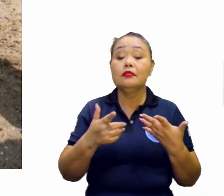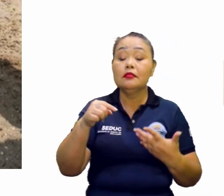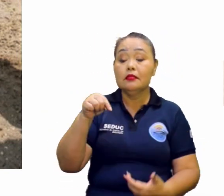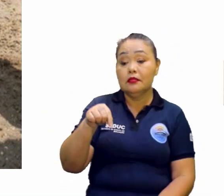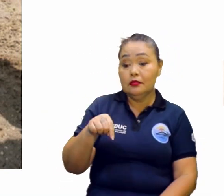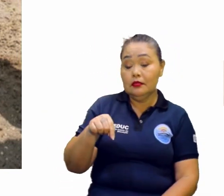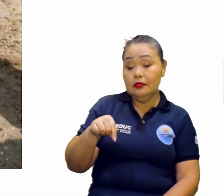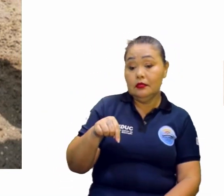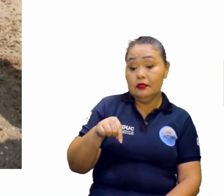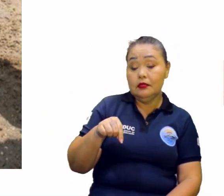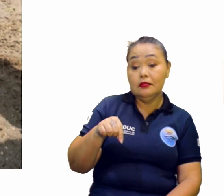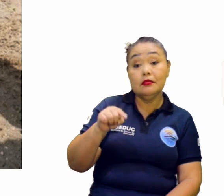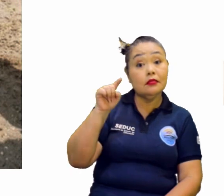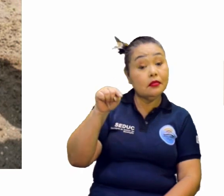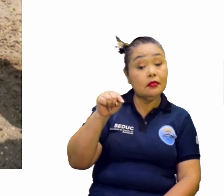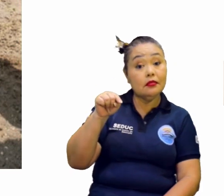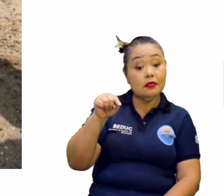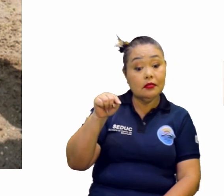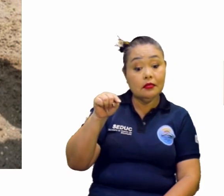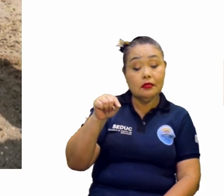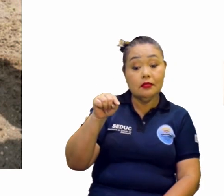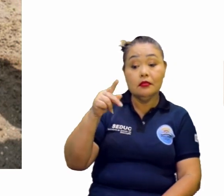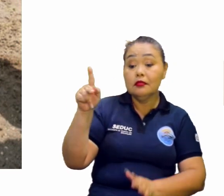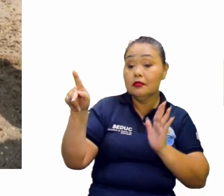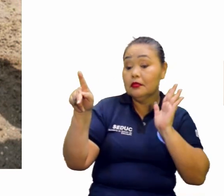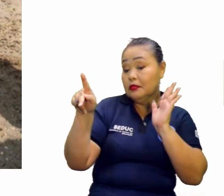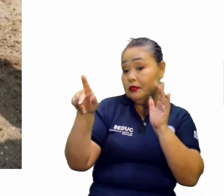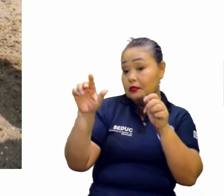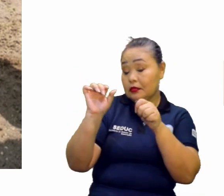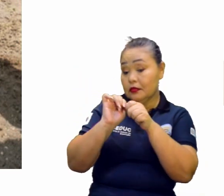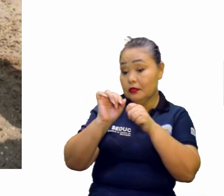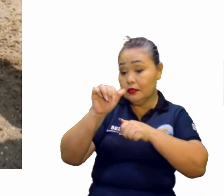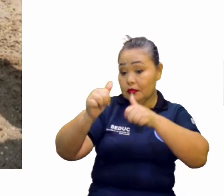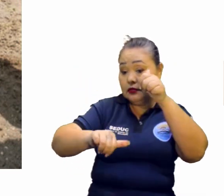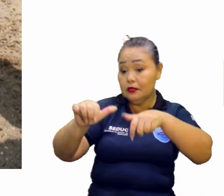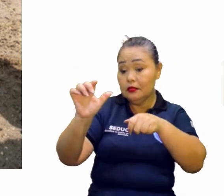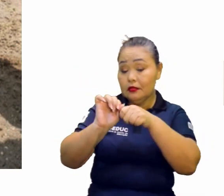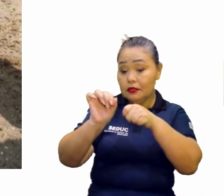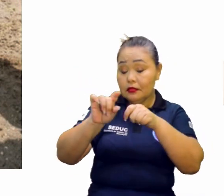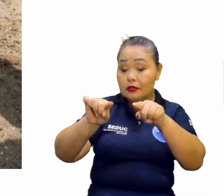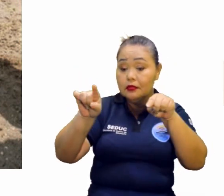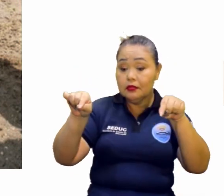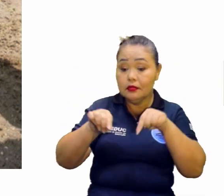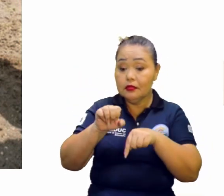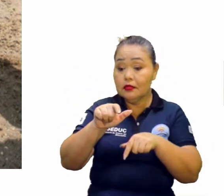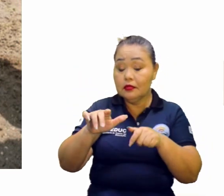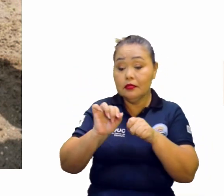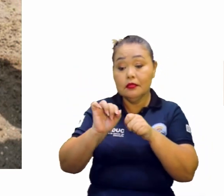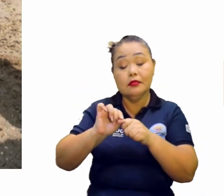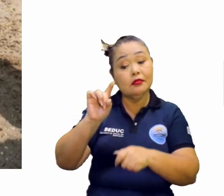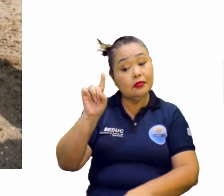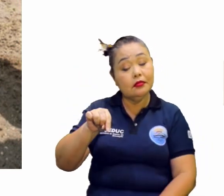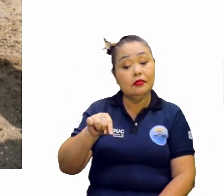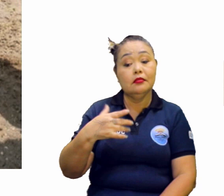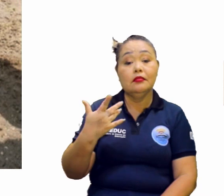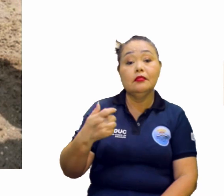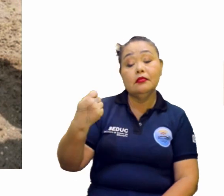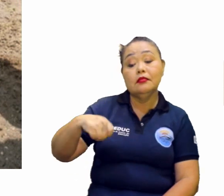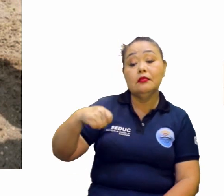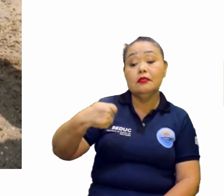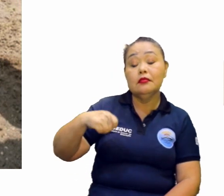É a própria coleta e análise desse solo, né? Então, eu preciso fazer os